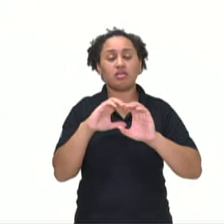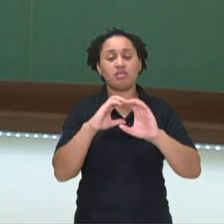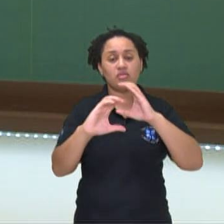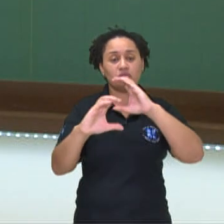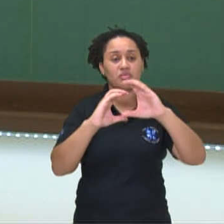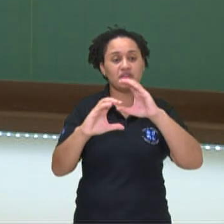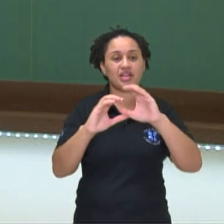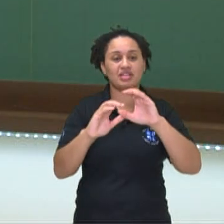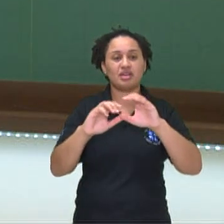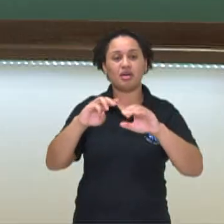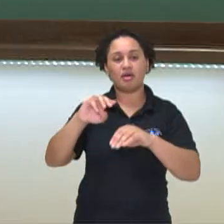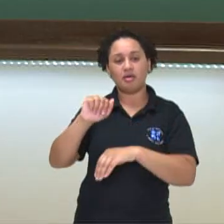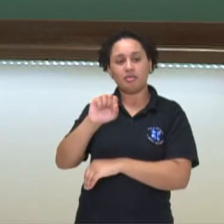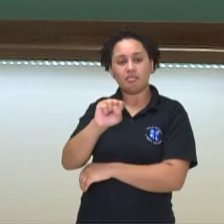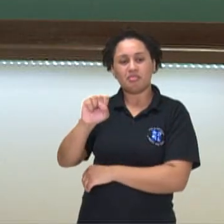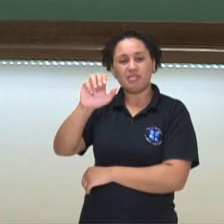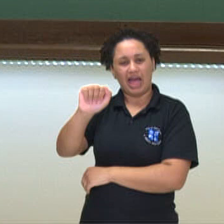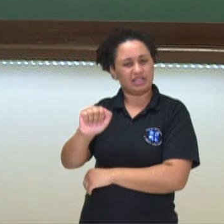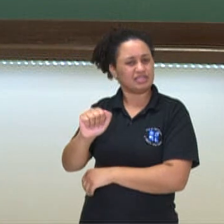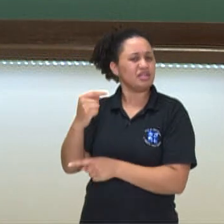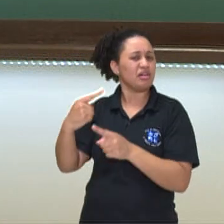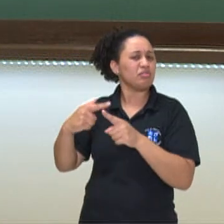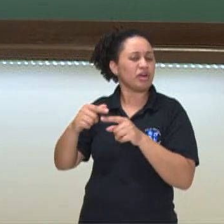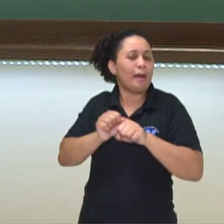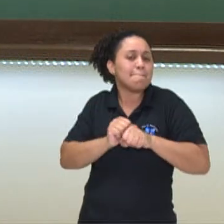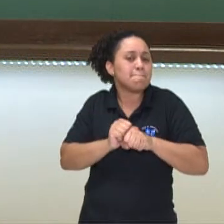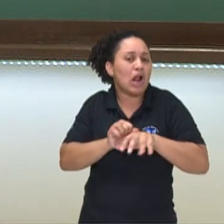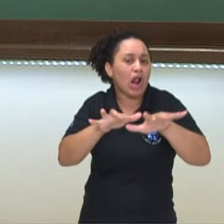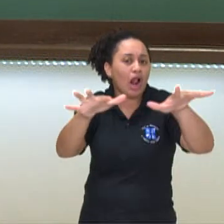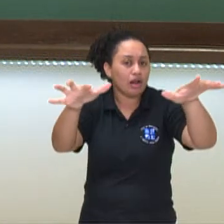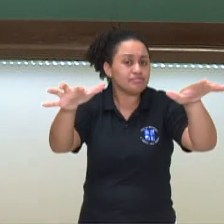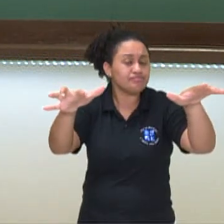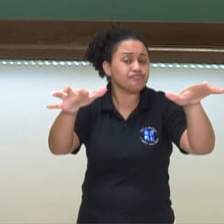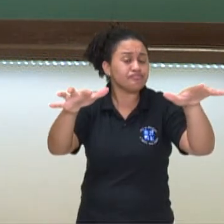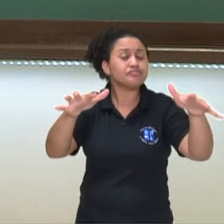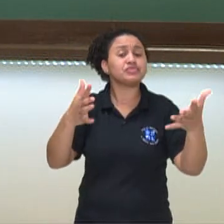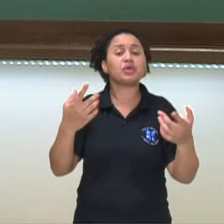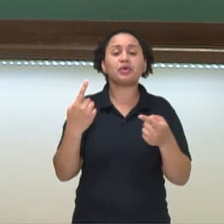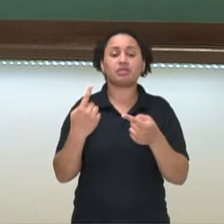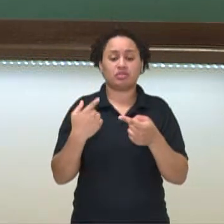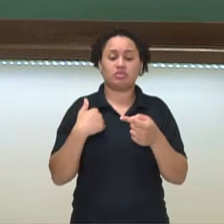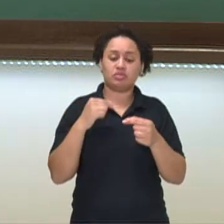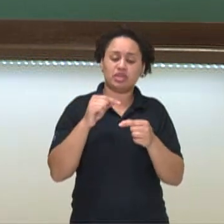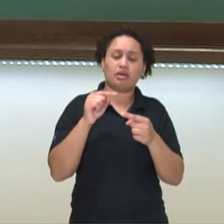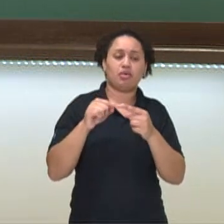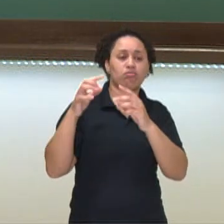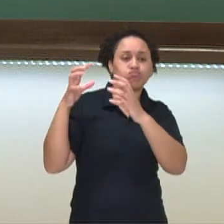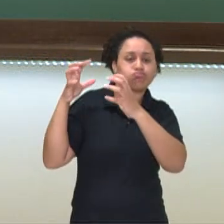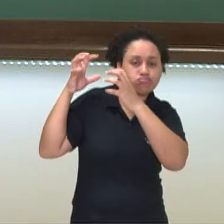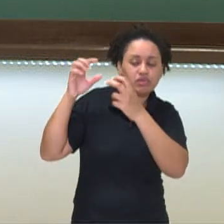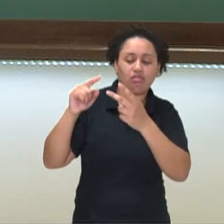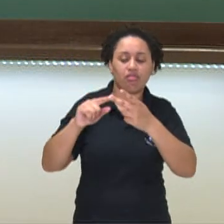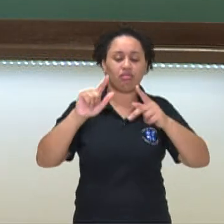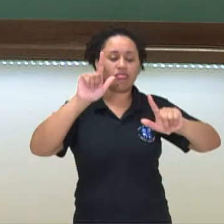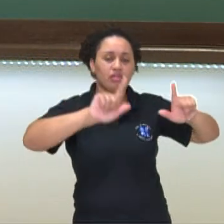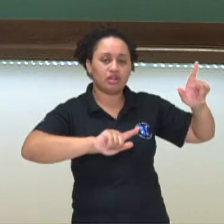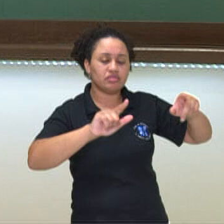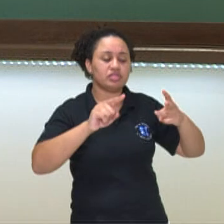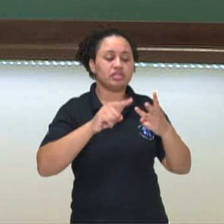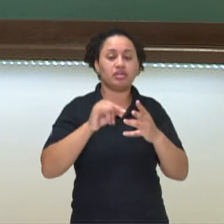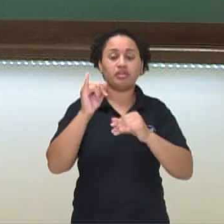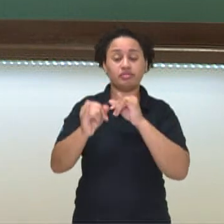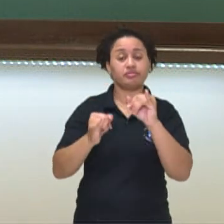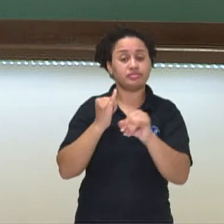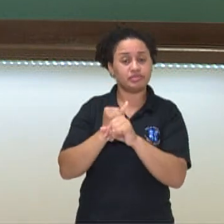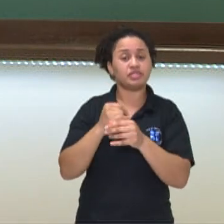comunicação de massa. E quando eu estou falando dos meios de comunicação de massa, eu estou falando justamente do rádio, da televisão, da internet,